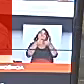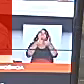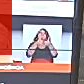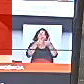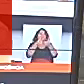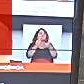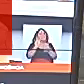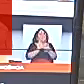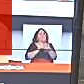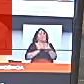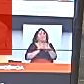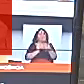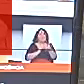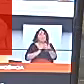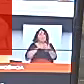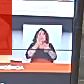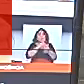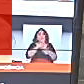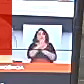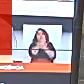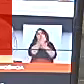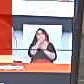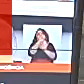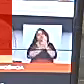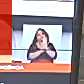com deficiência. Bom, gente,